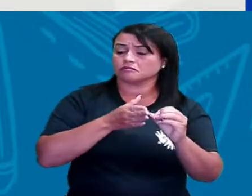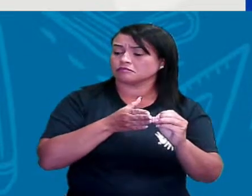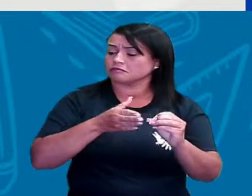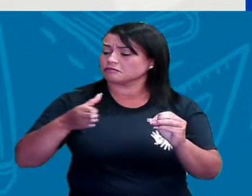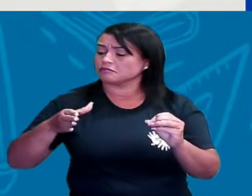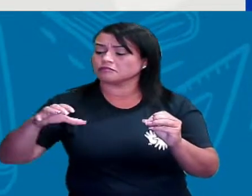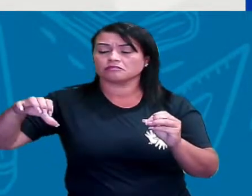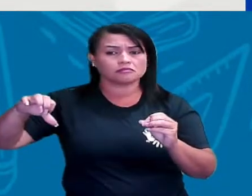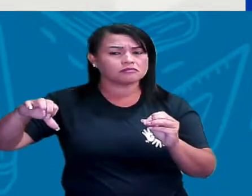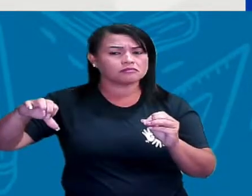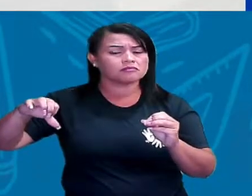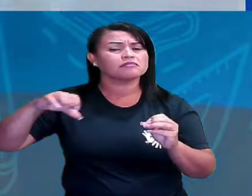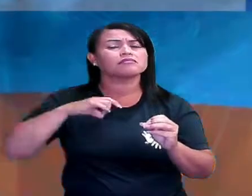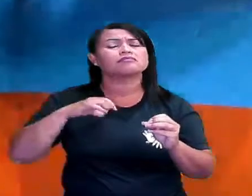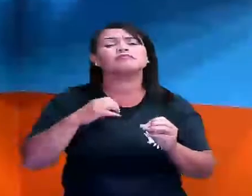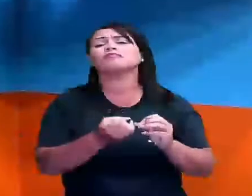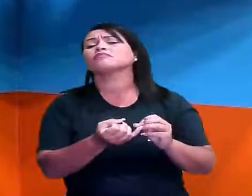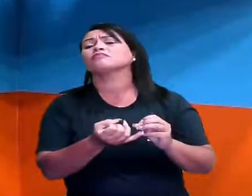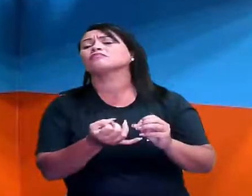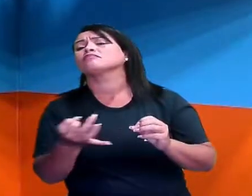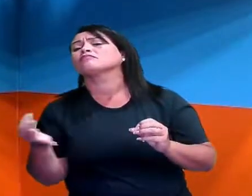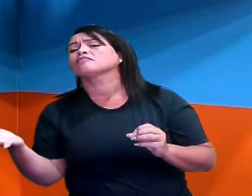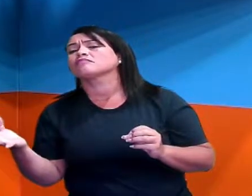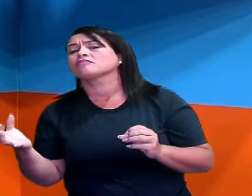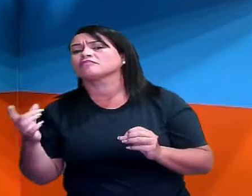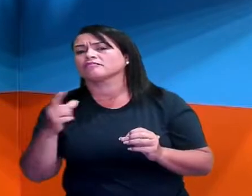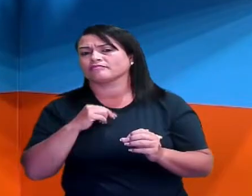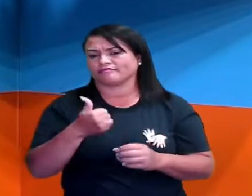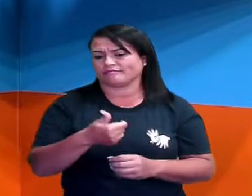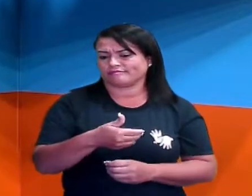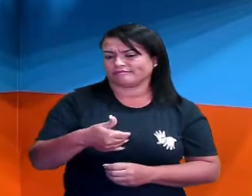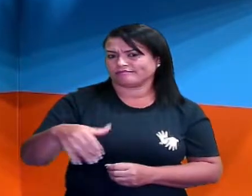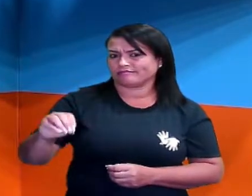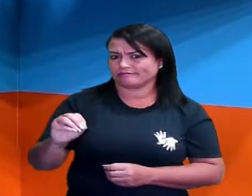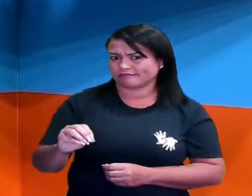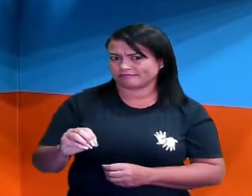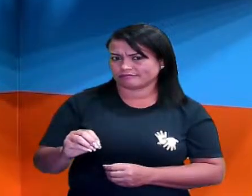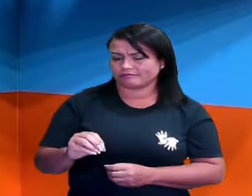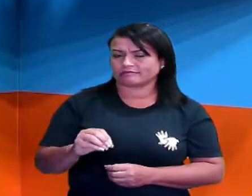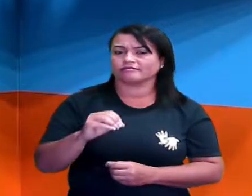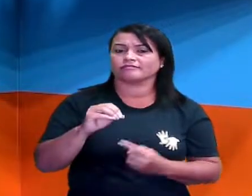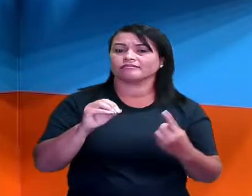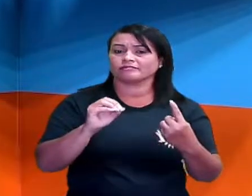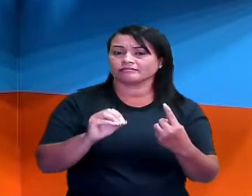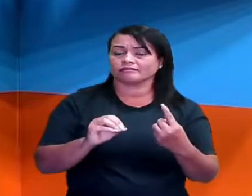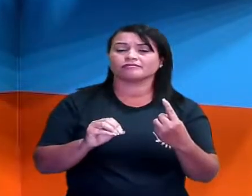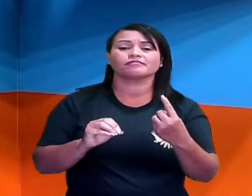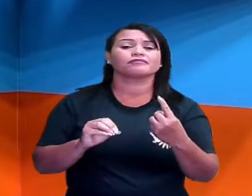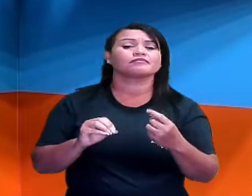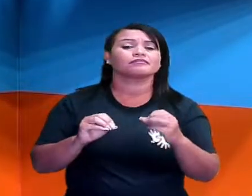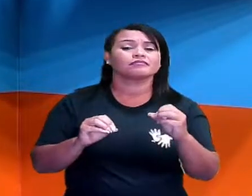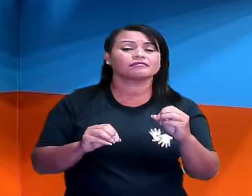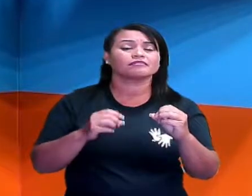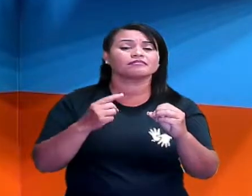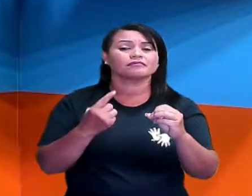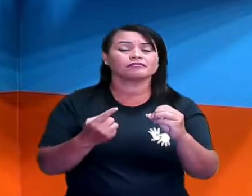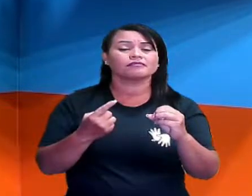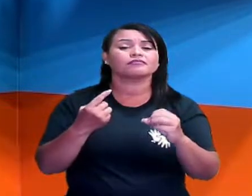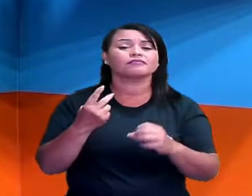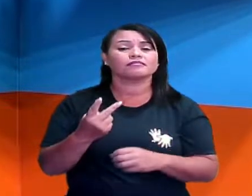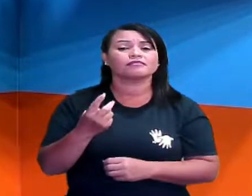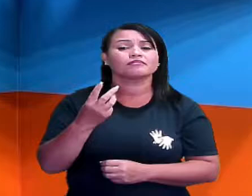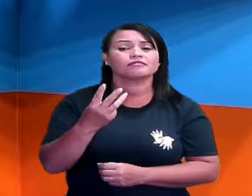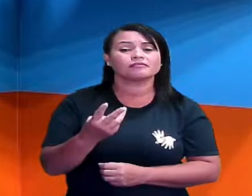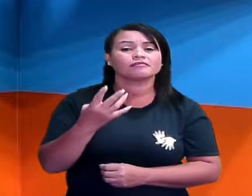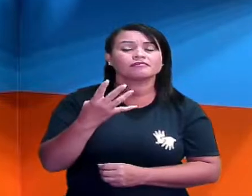9, eu tenho quantos números? Eu tenho 10 números, aí, ó, 0, 1, 2,